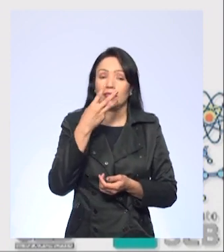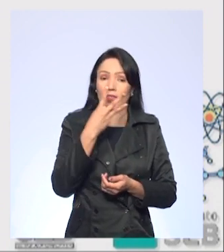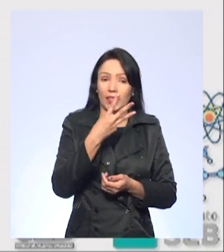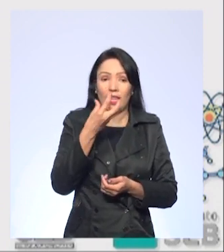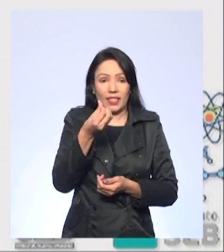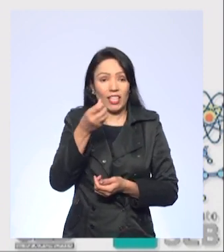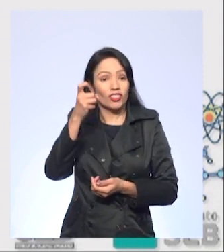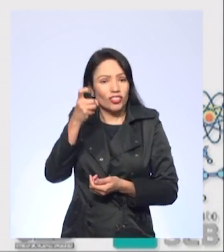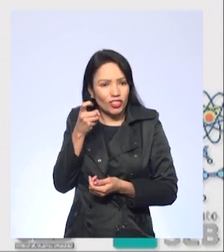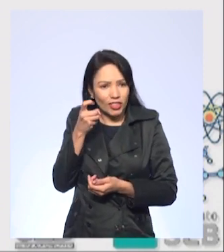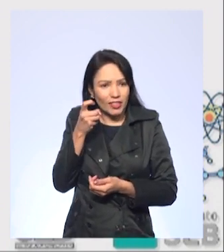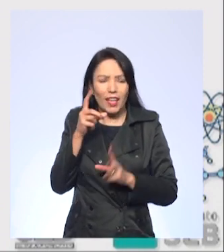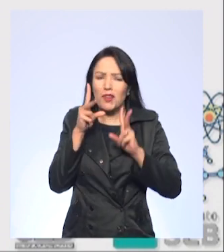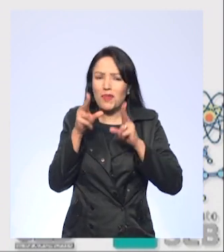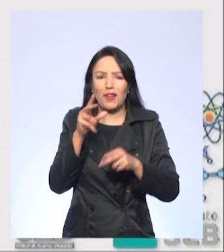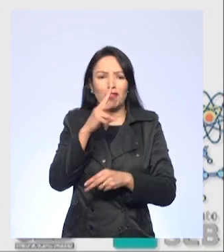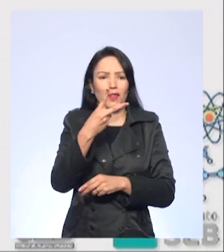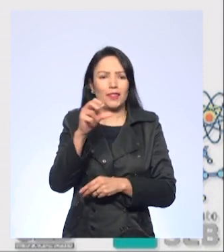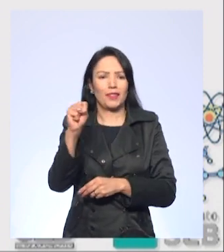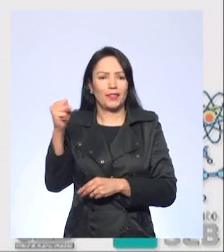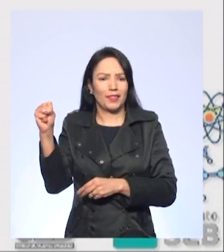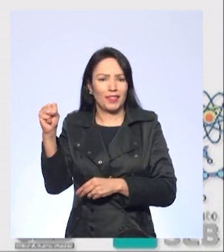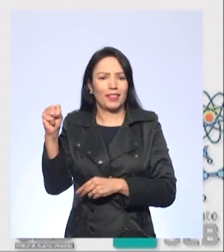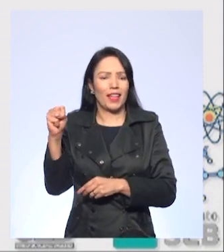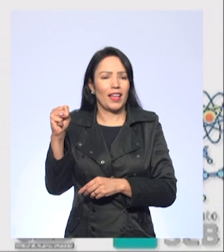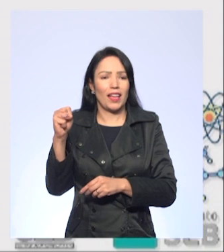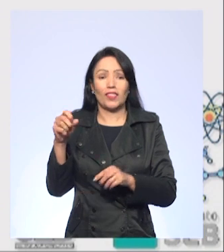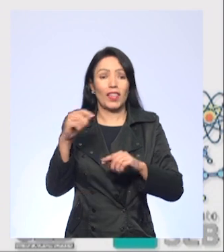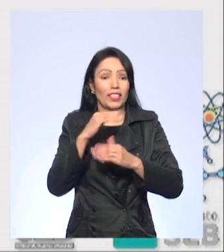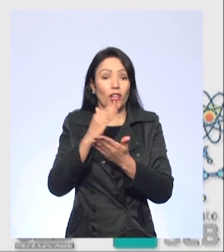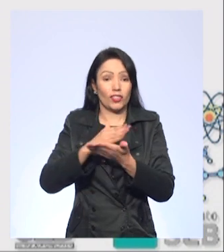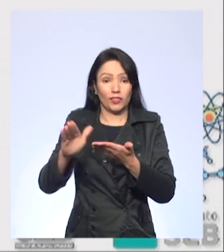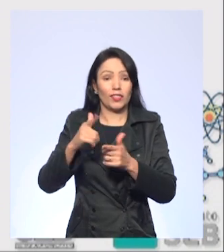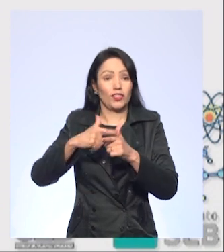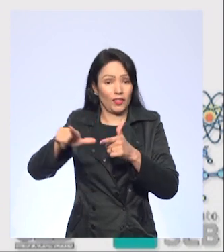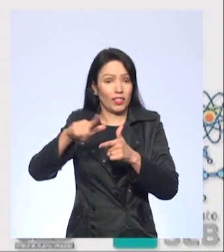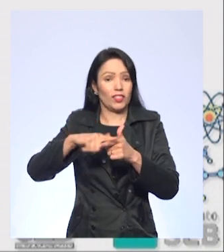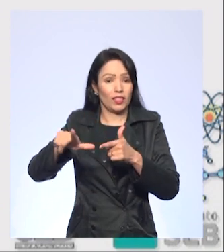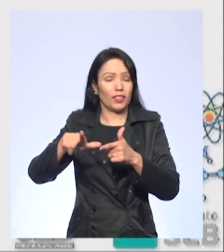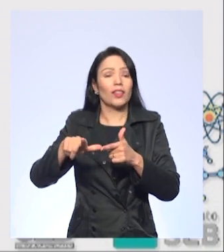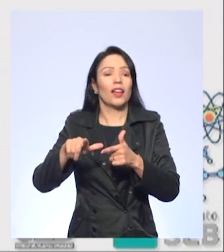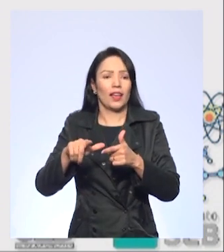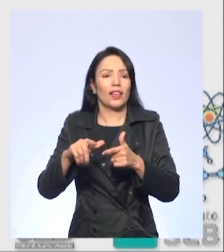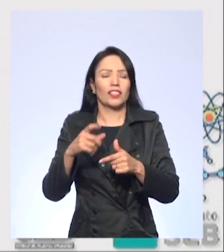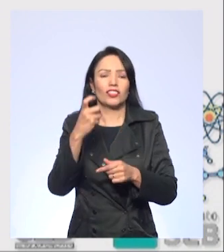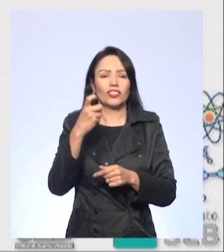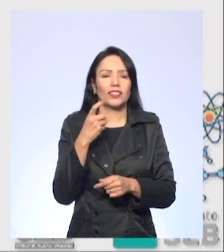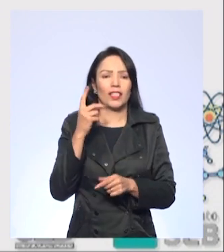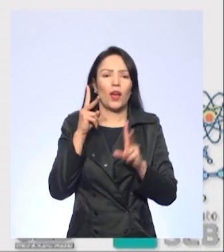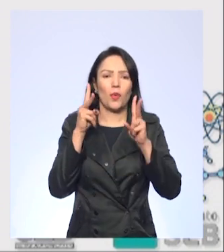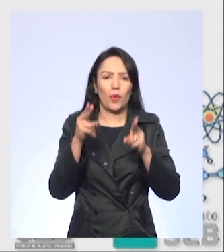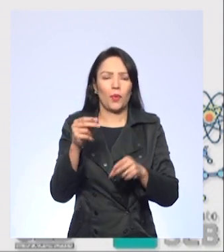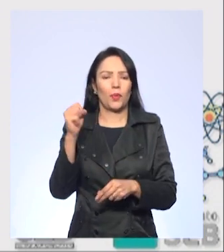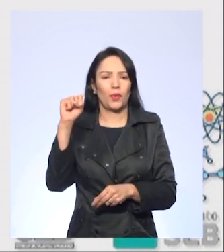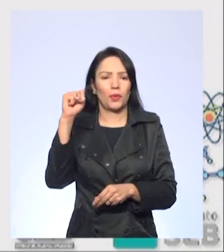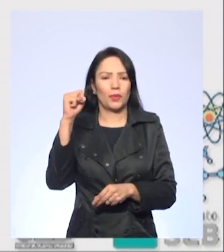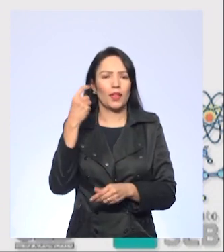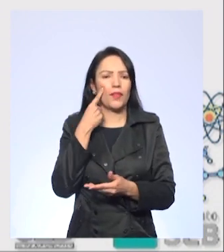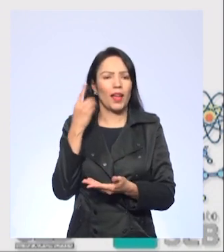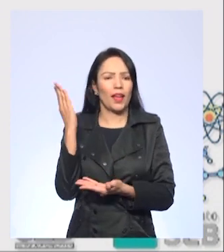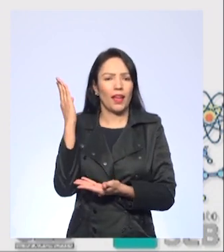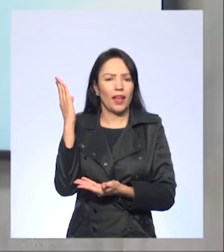cá, mais 36x igual a 288, passa o 36 dividido, o x vai dar 8. Se o x vai dar 8, olha para